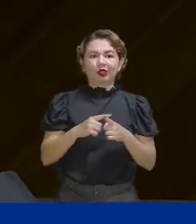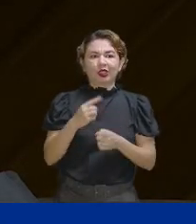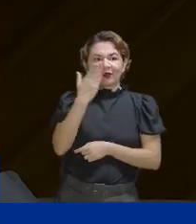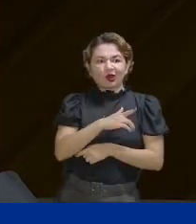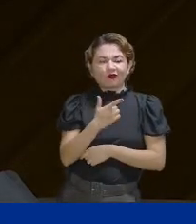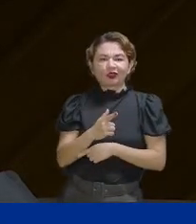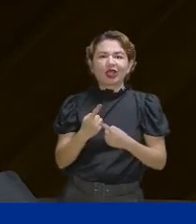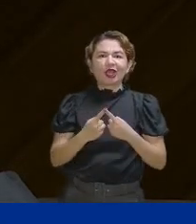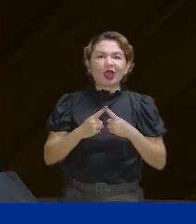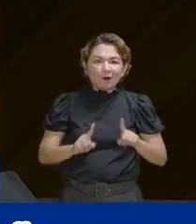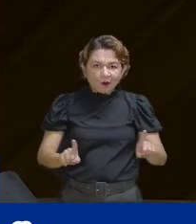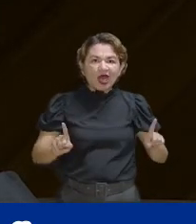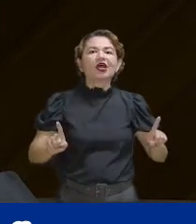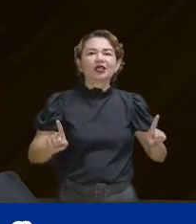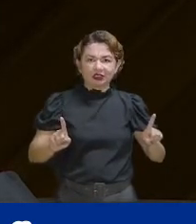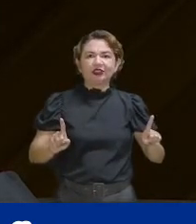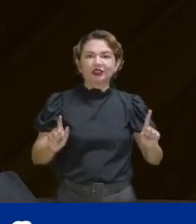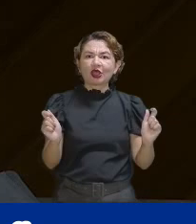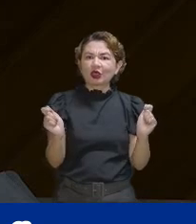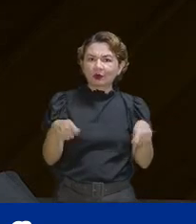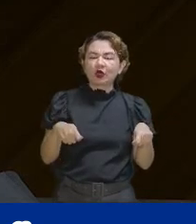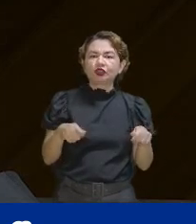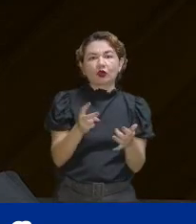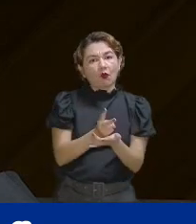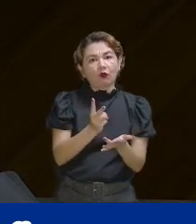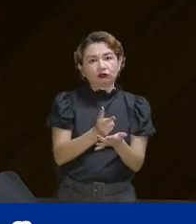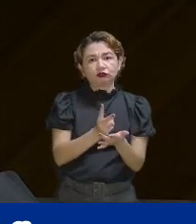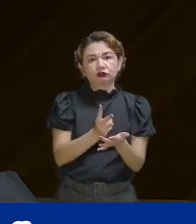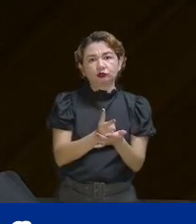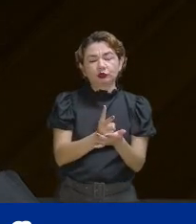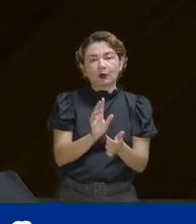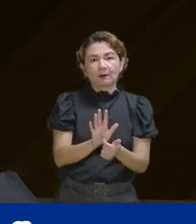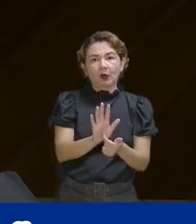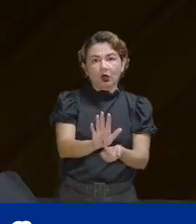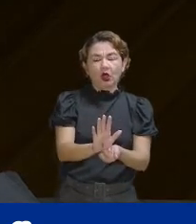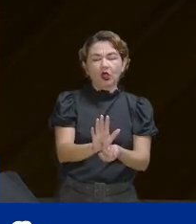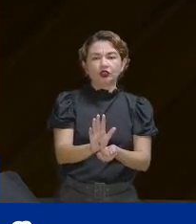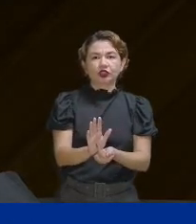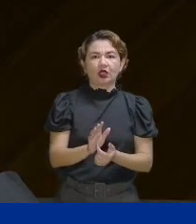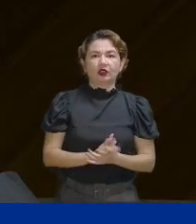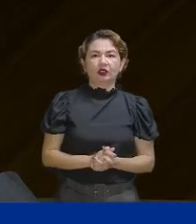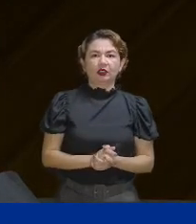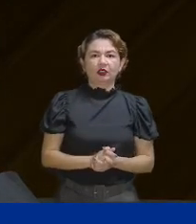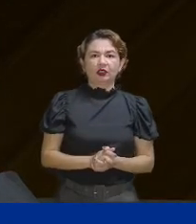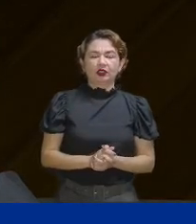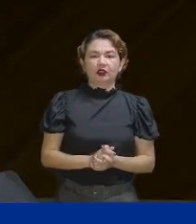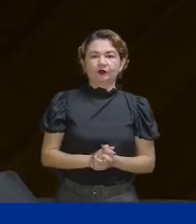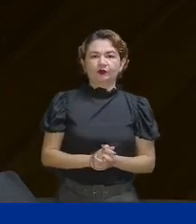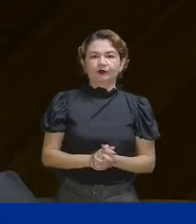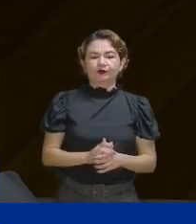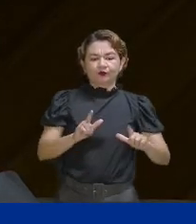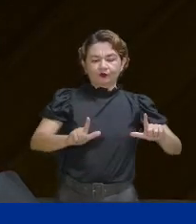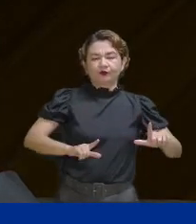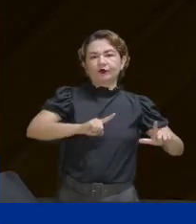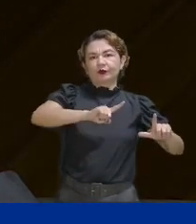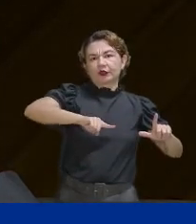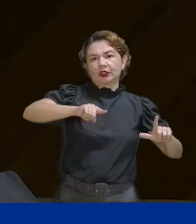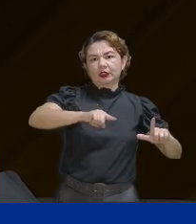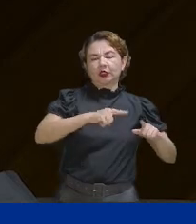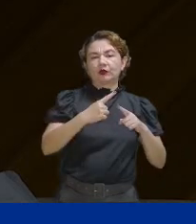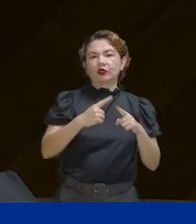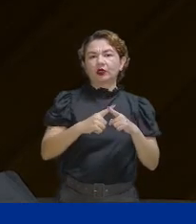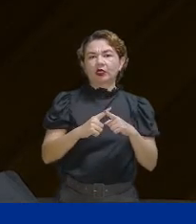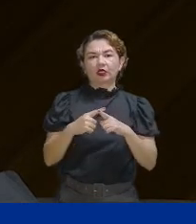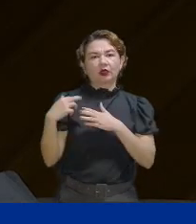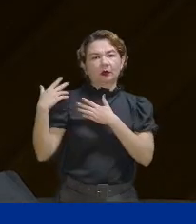prova, mas não efeitos infringentes a ponto de modificar a conclusão final pela cassação do mandato, tendo em vista que